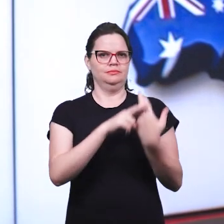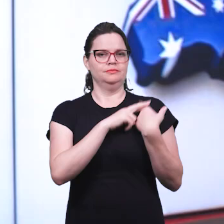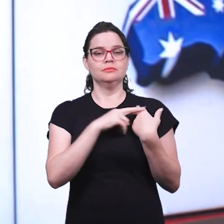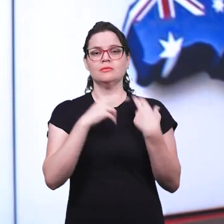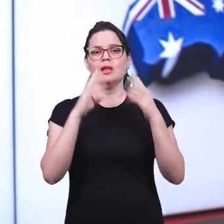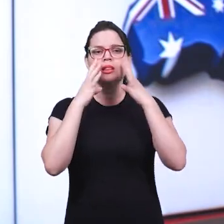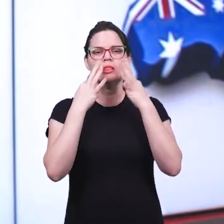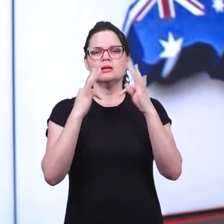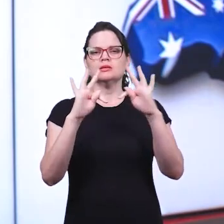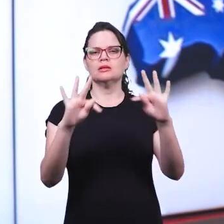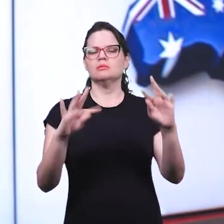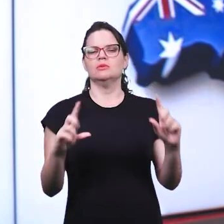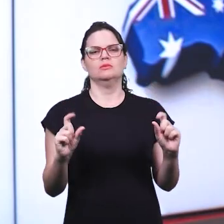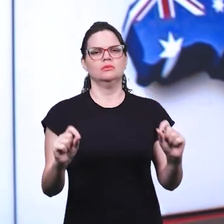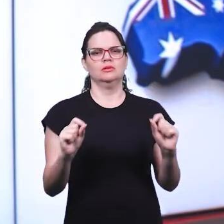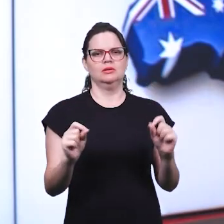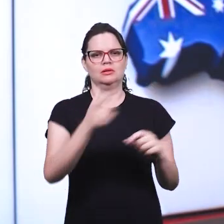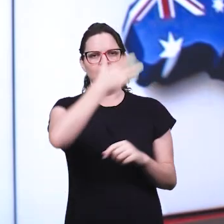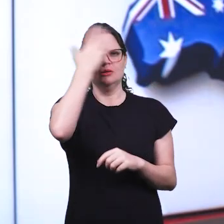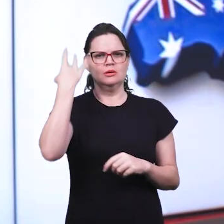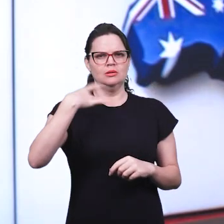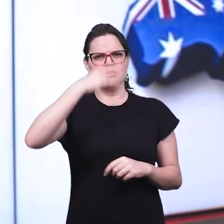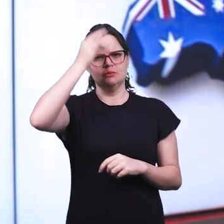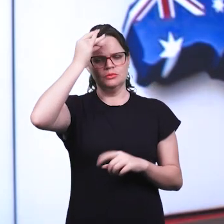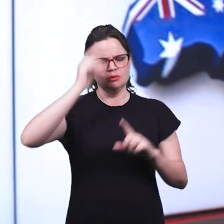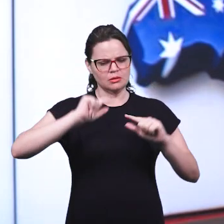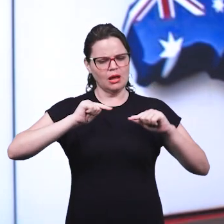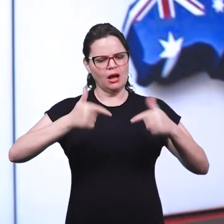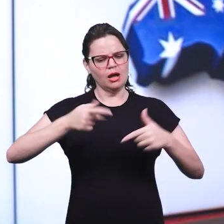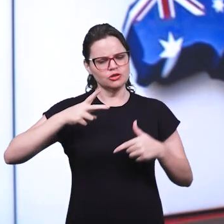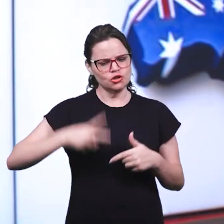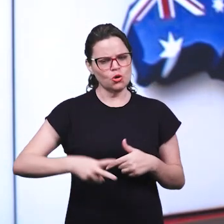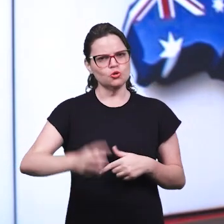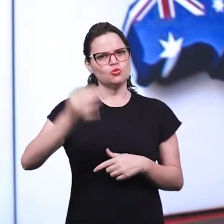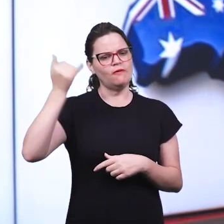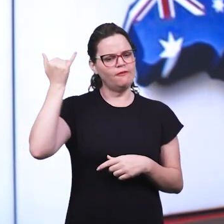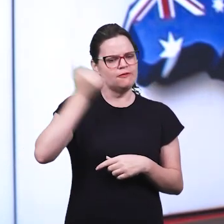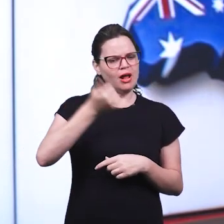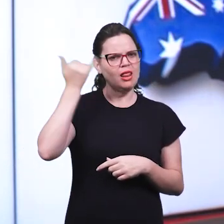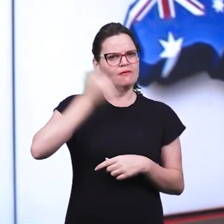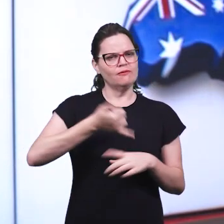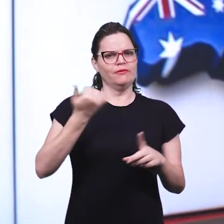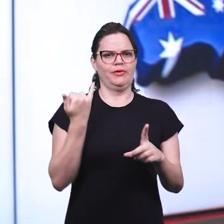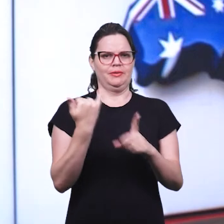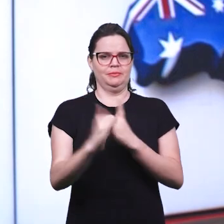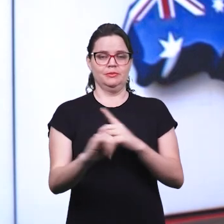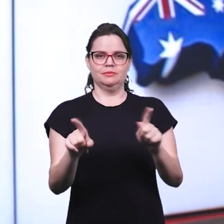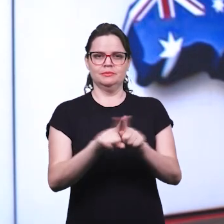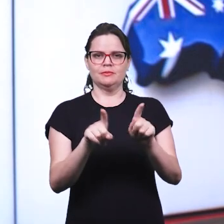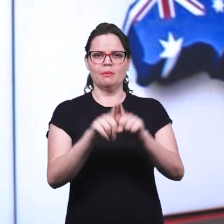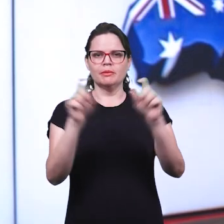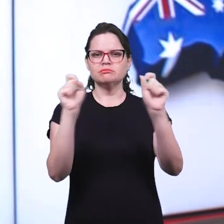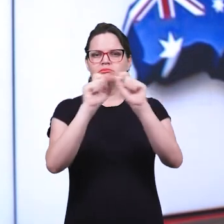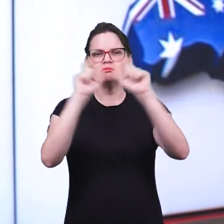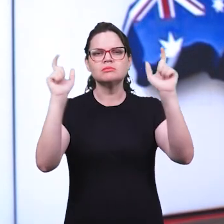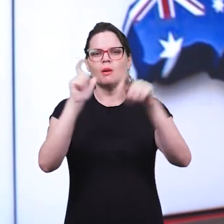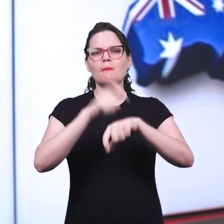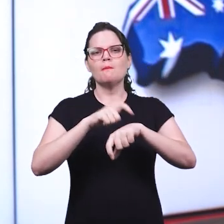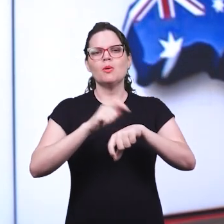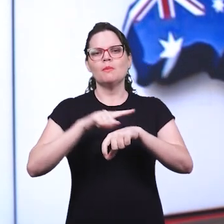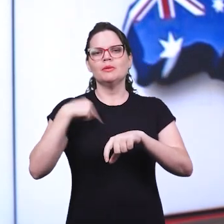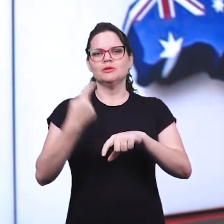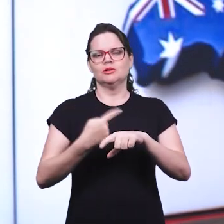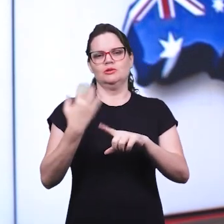Testemunhar de que o Espírito Santo continua a falar à sua igreja e tem despertado a sua igreja para o momento profético